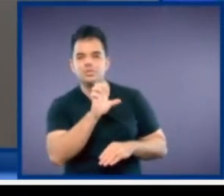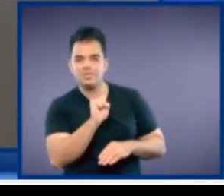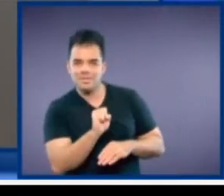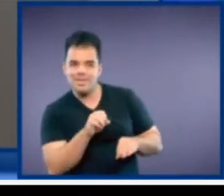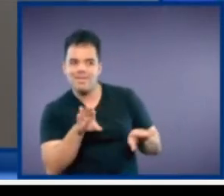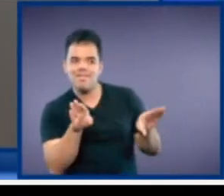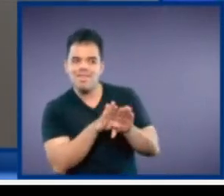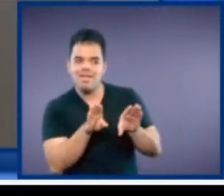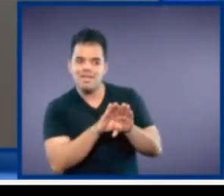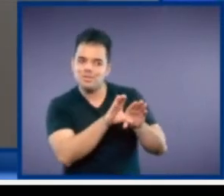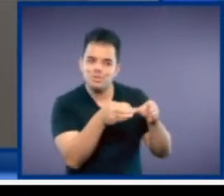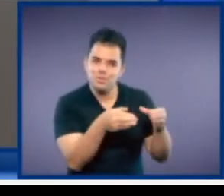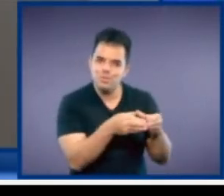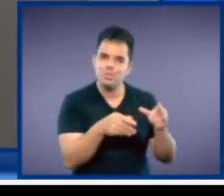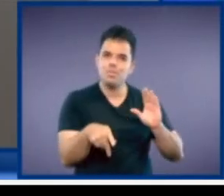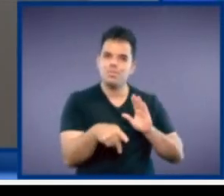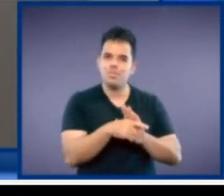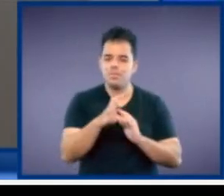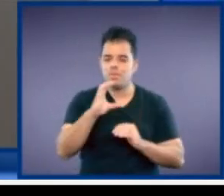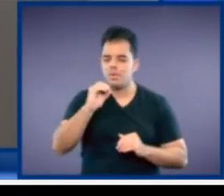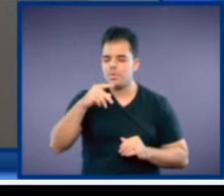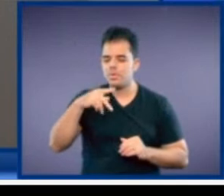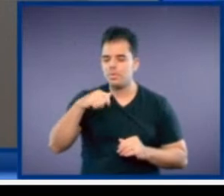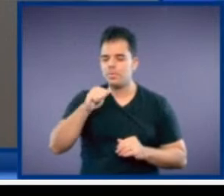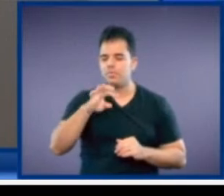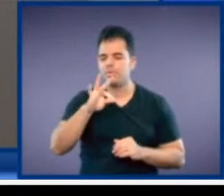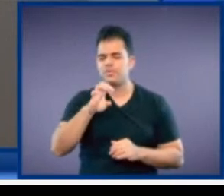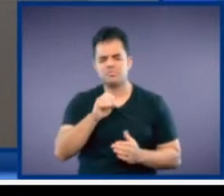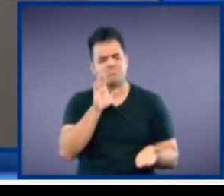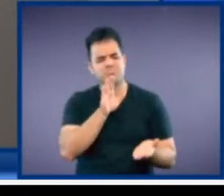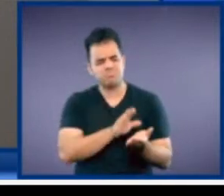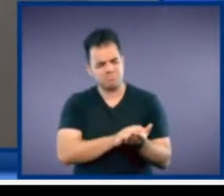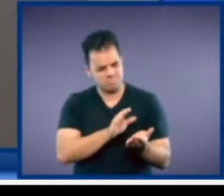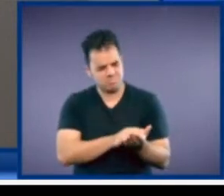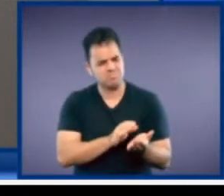aqui da Comporte. Parabéns aí pelo leilão.